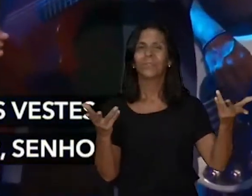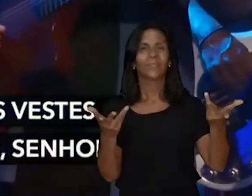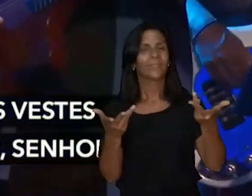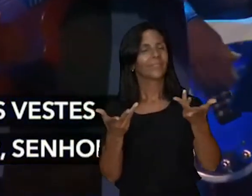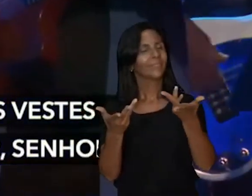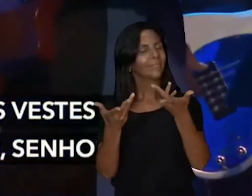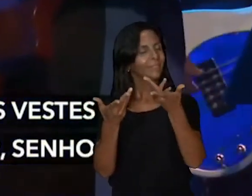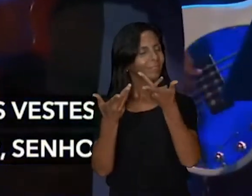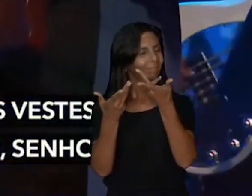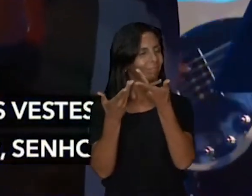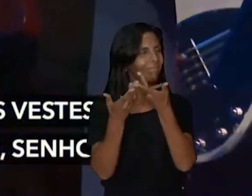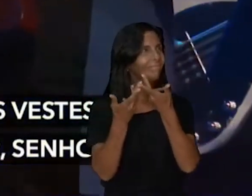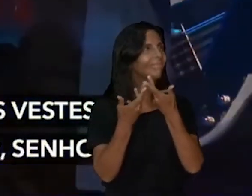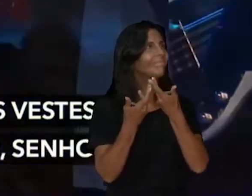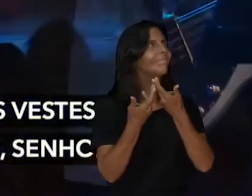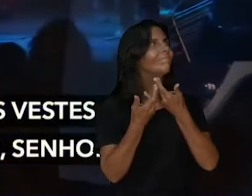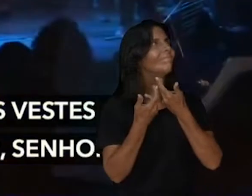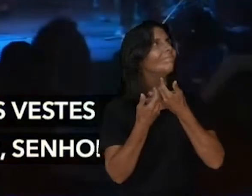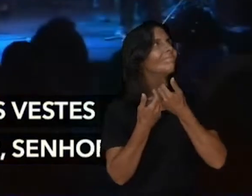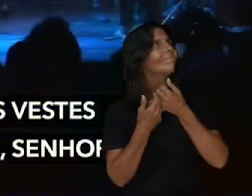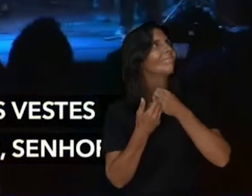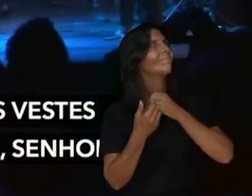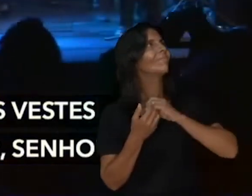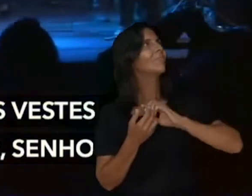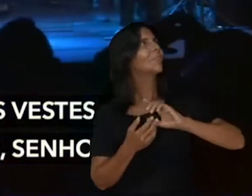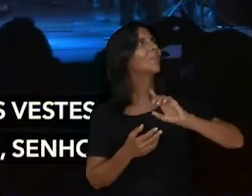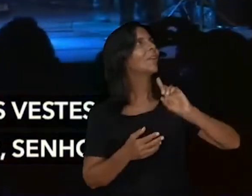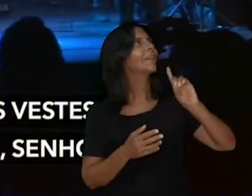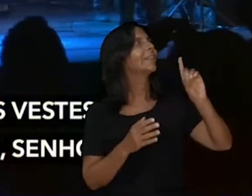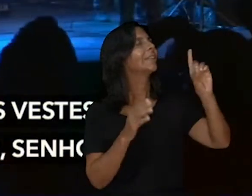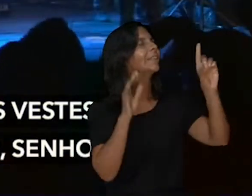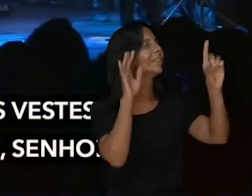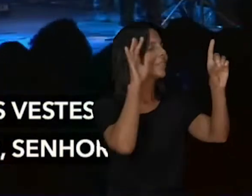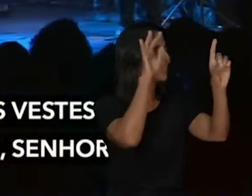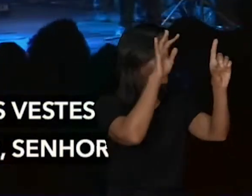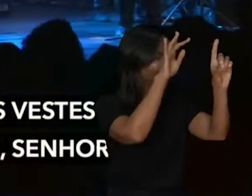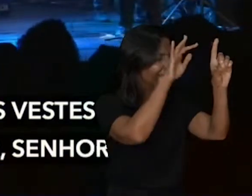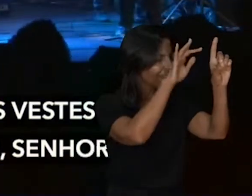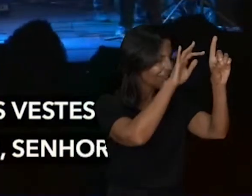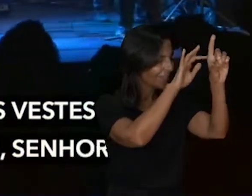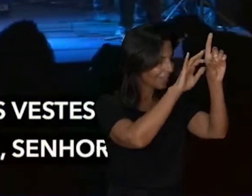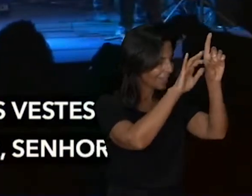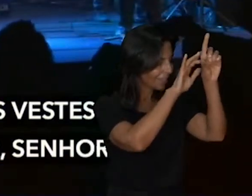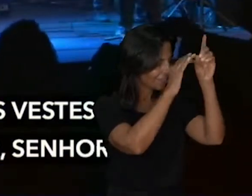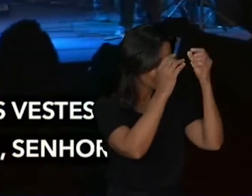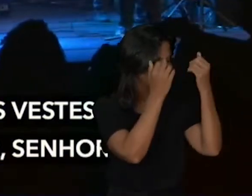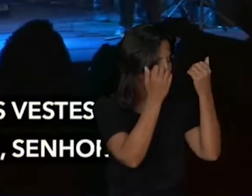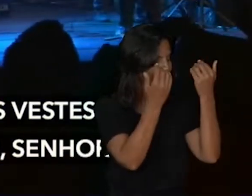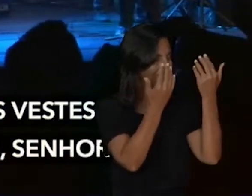Maravilhoso é tocar em tuas vestes.